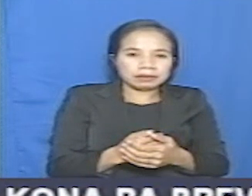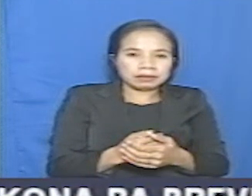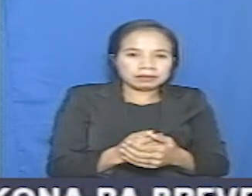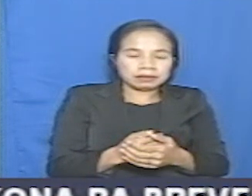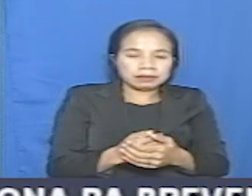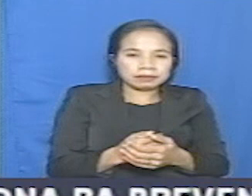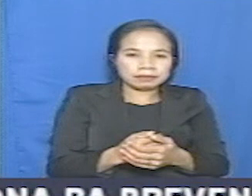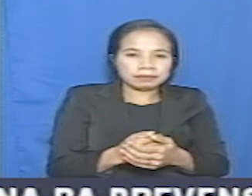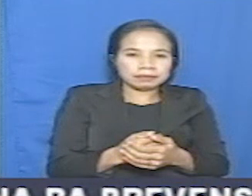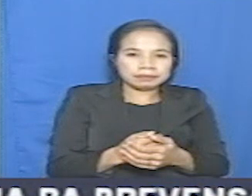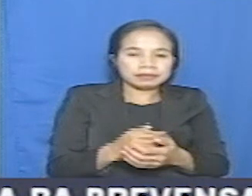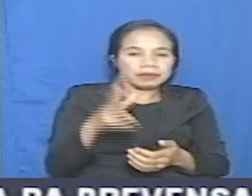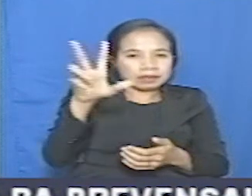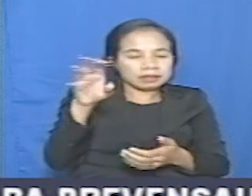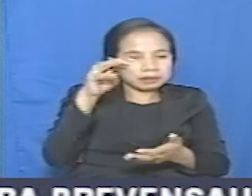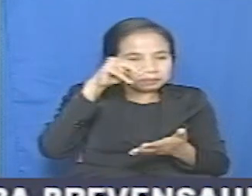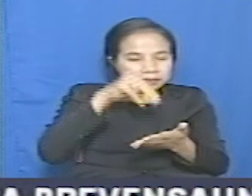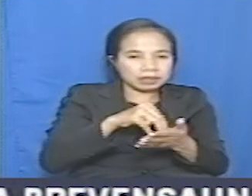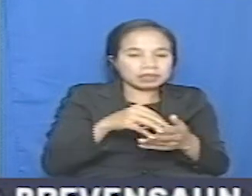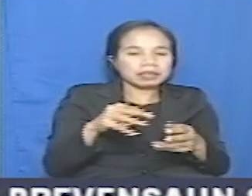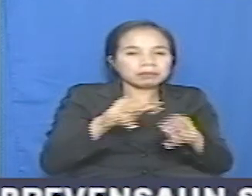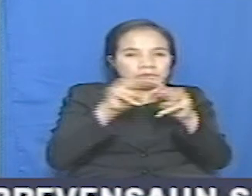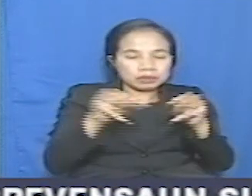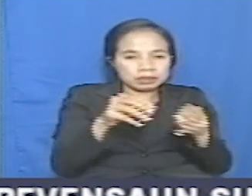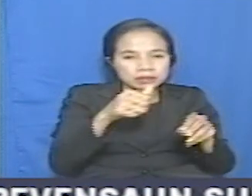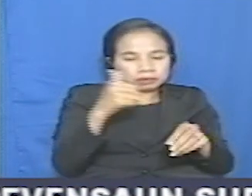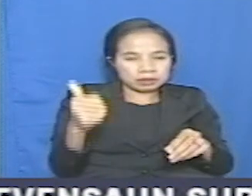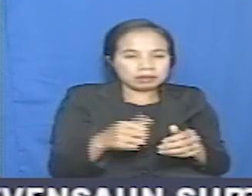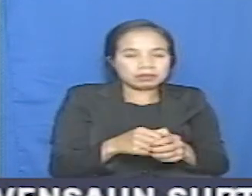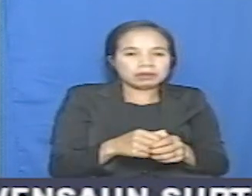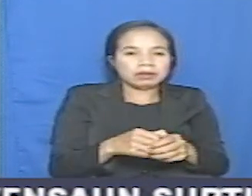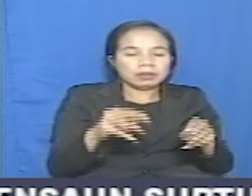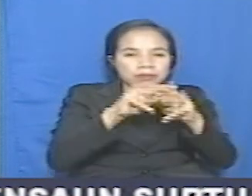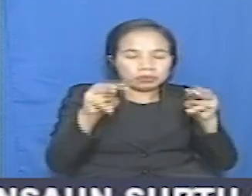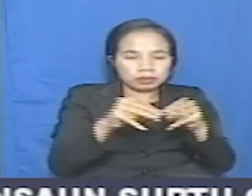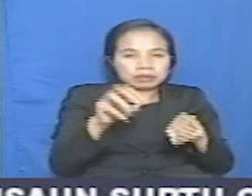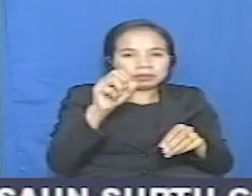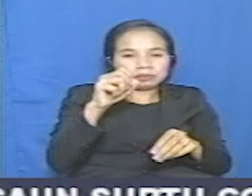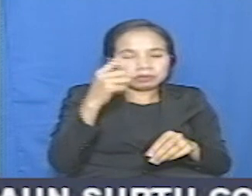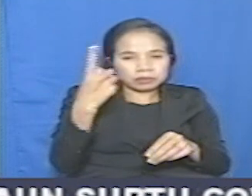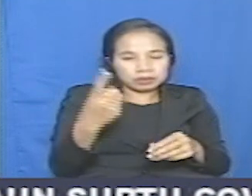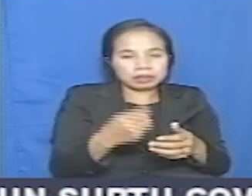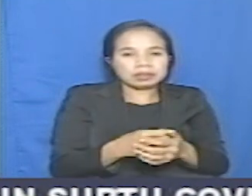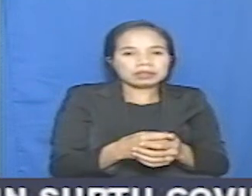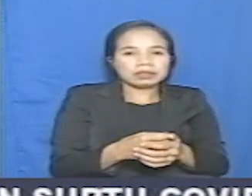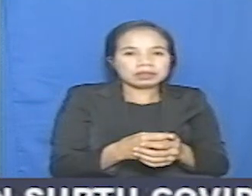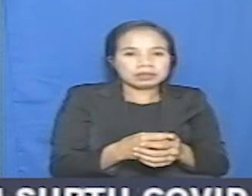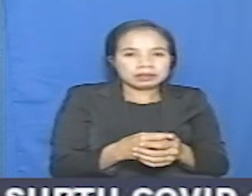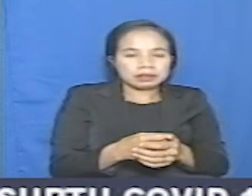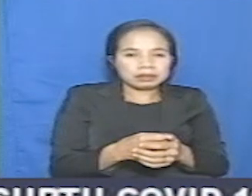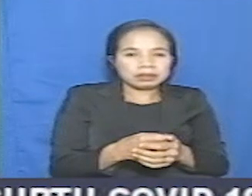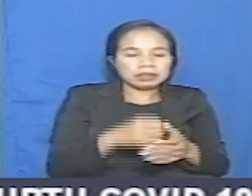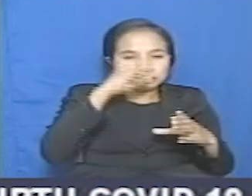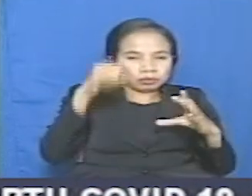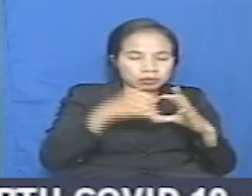restante, o outro é 3.000 e tal, no município de São Luísa, o São Luísa, e o São o incluímos a administrativa especial com o seu